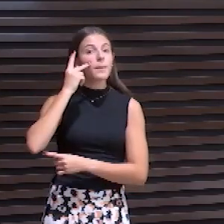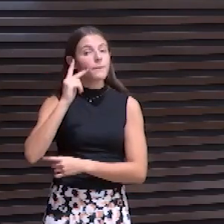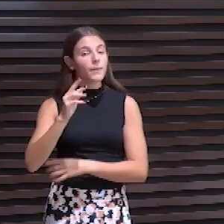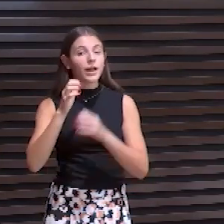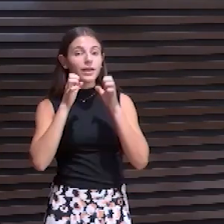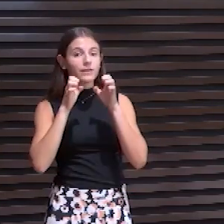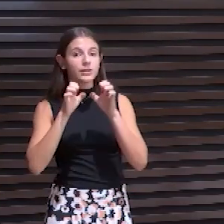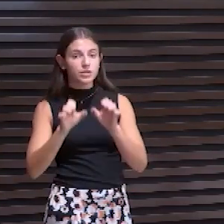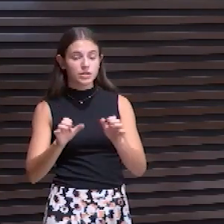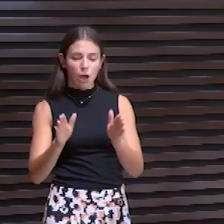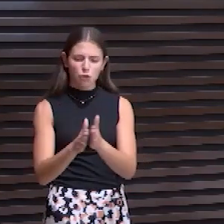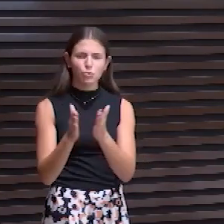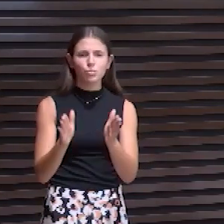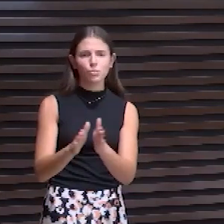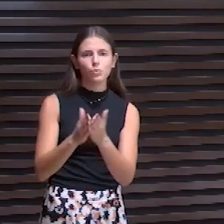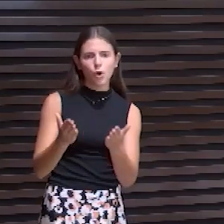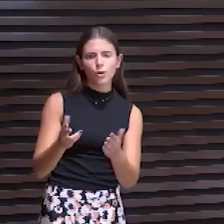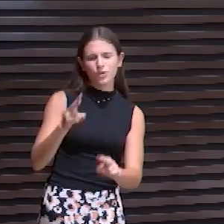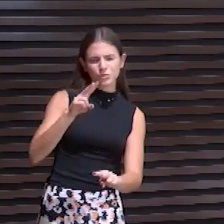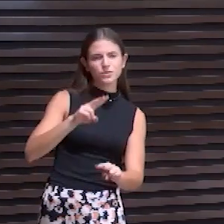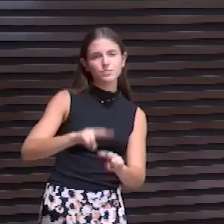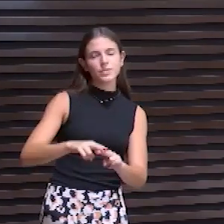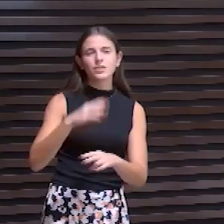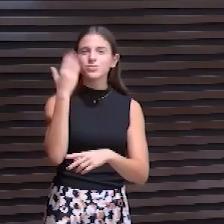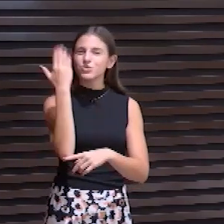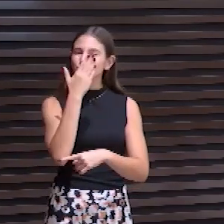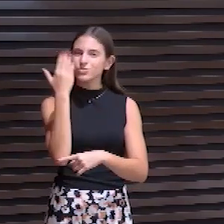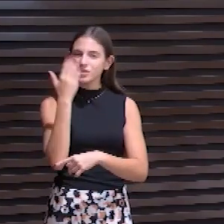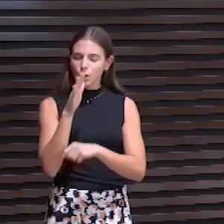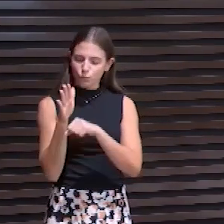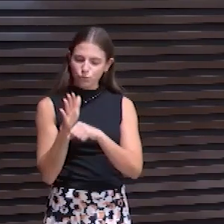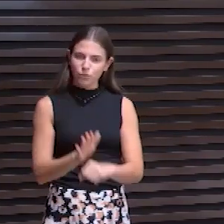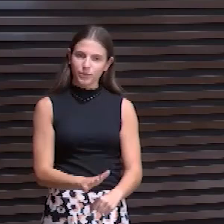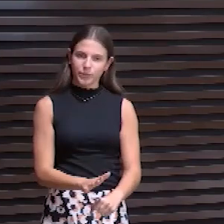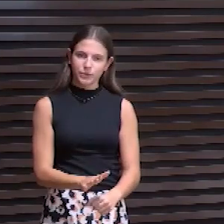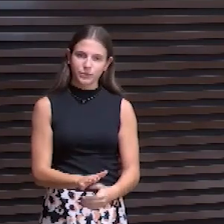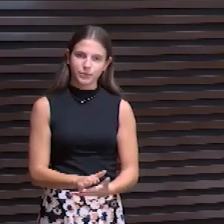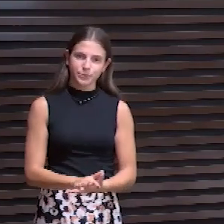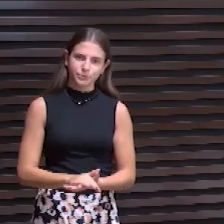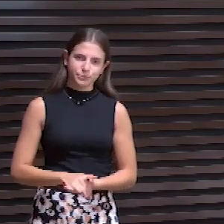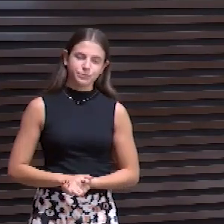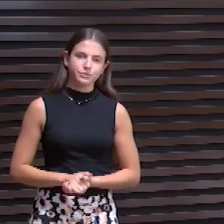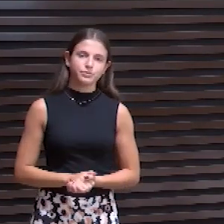os cativos, os cegos e os oprimidos.